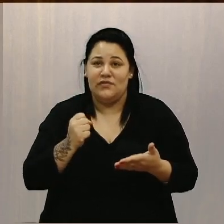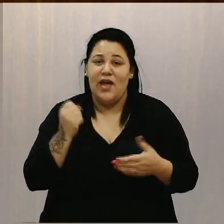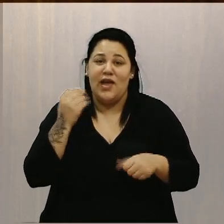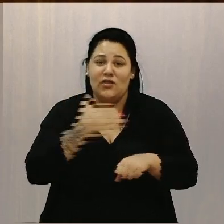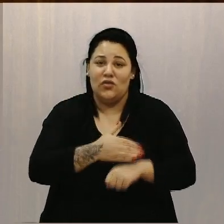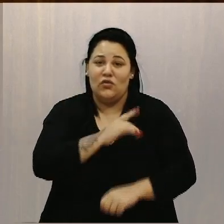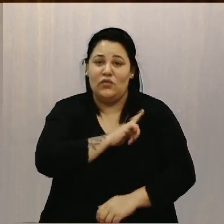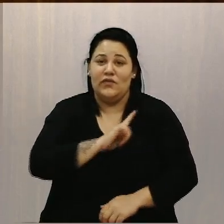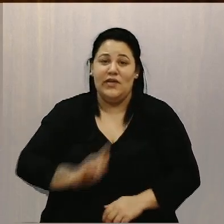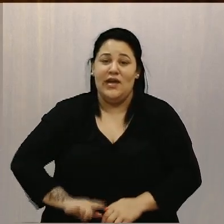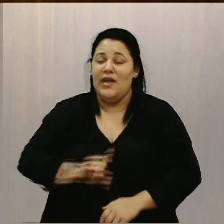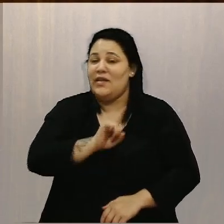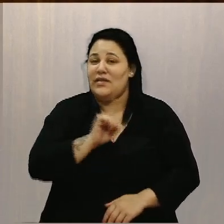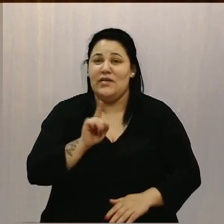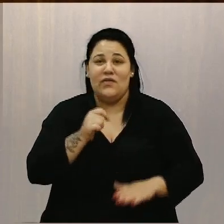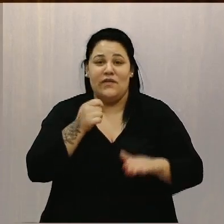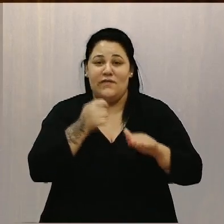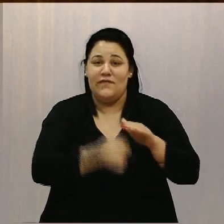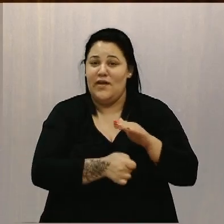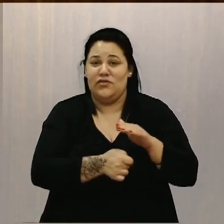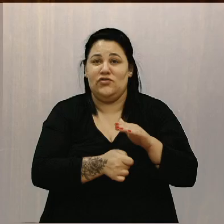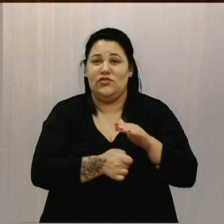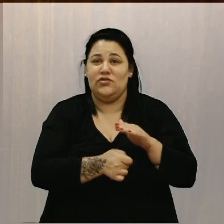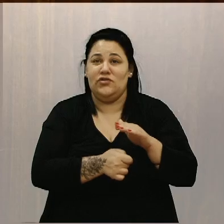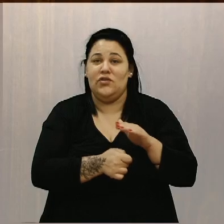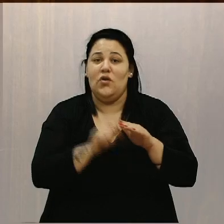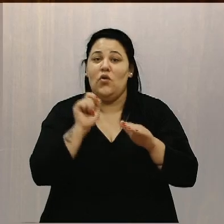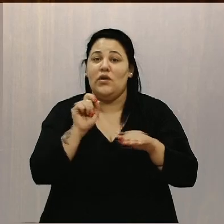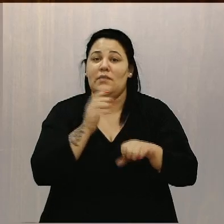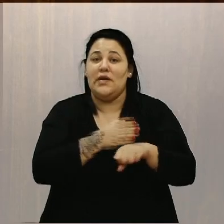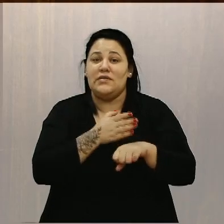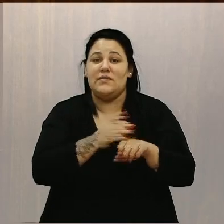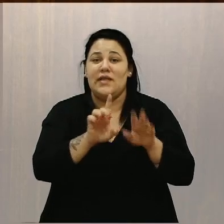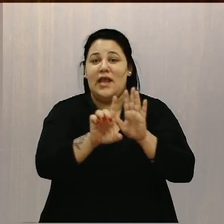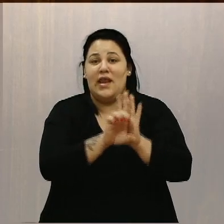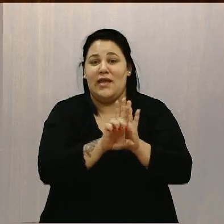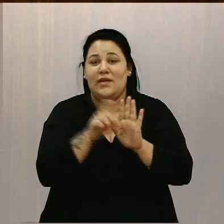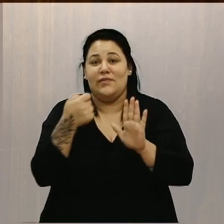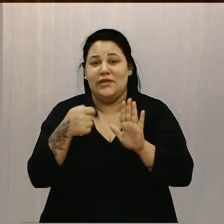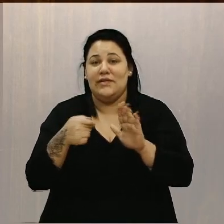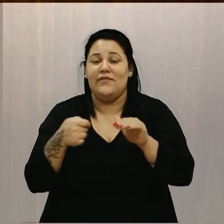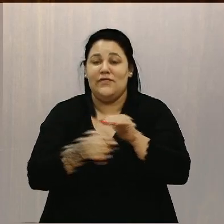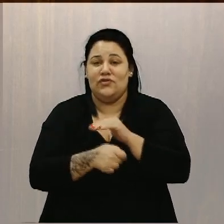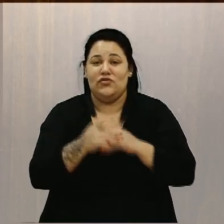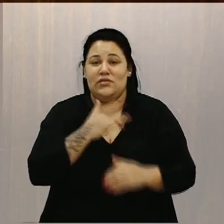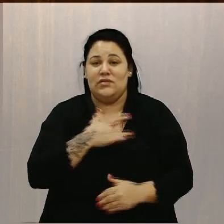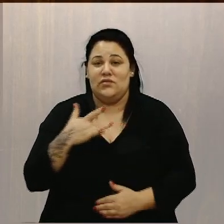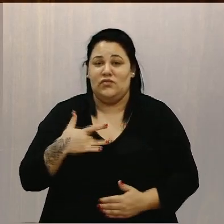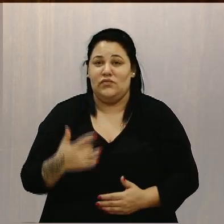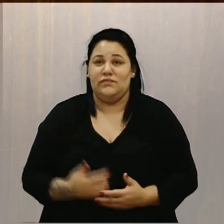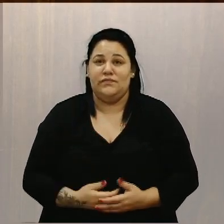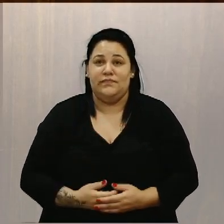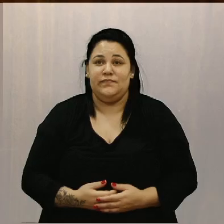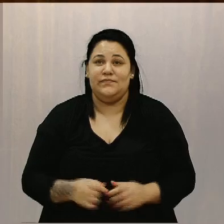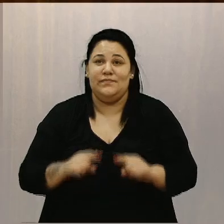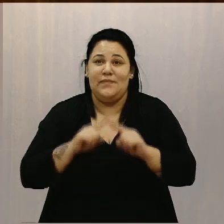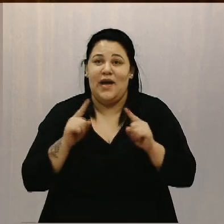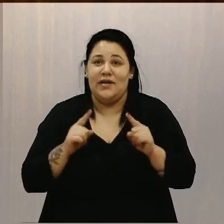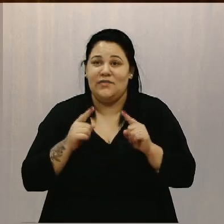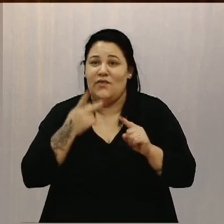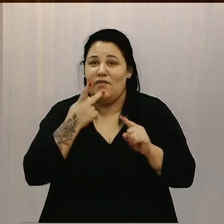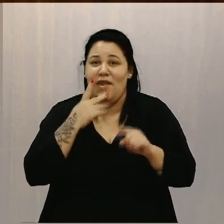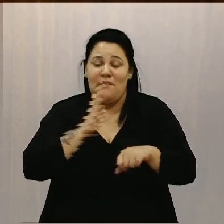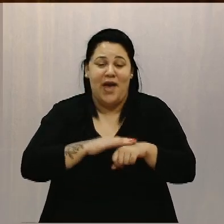não investe o que está estipulado na lei que ele deveria investir na saúde. Mas eu vou além. Eu acho